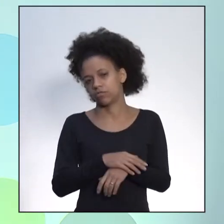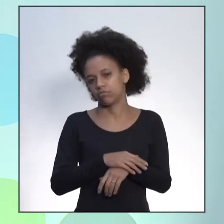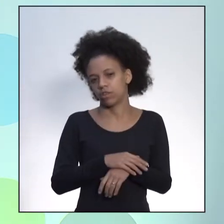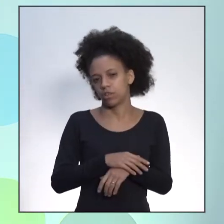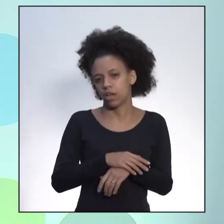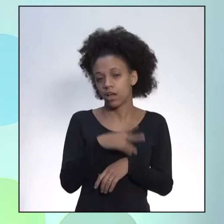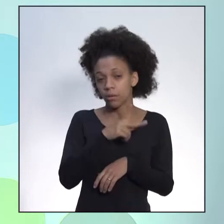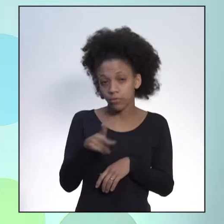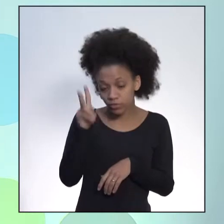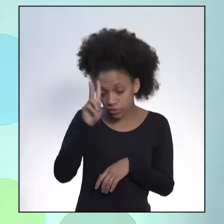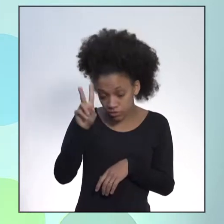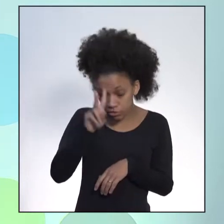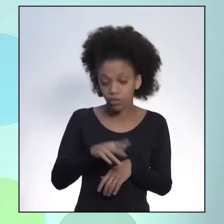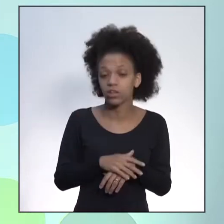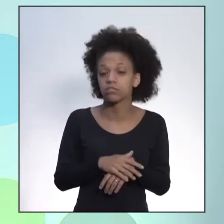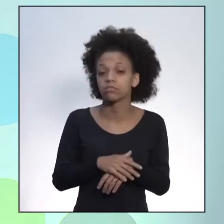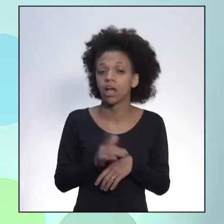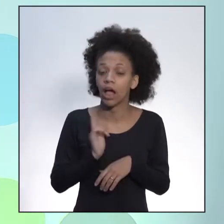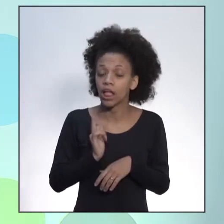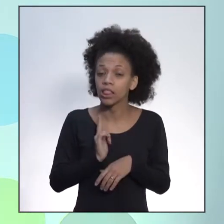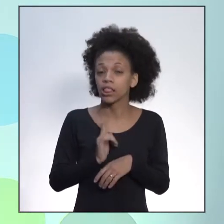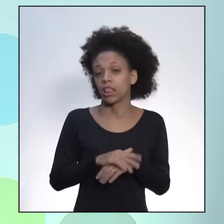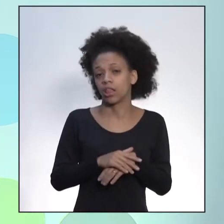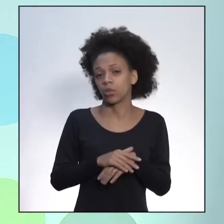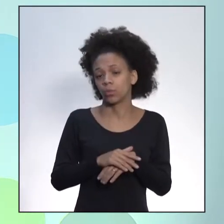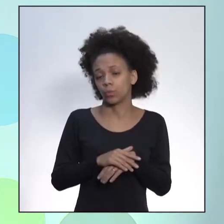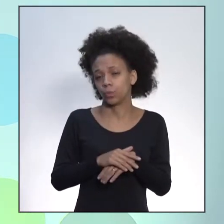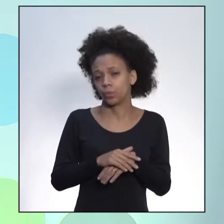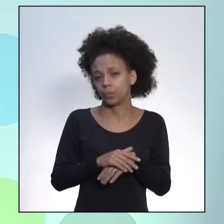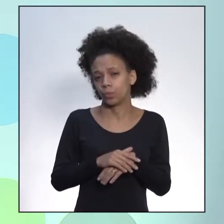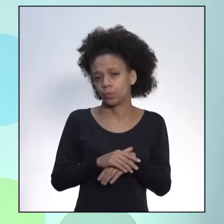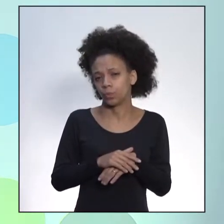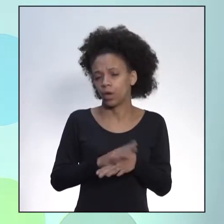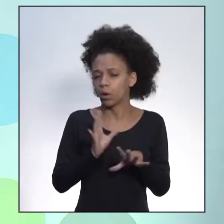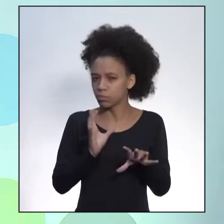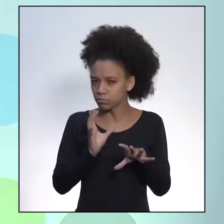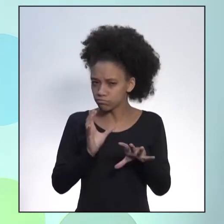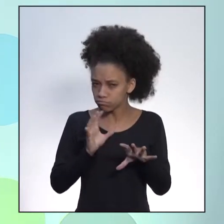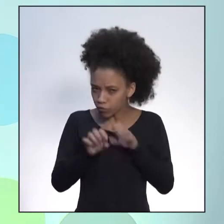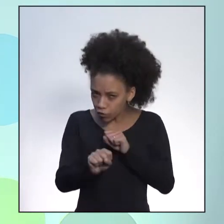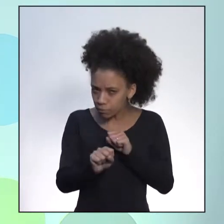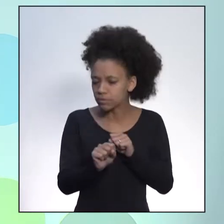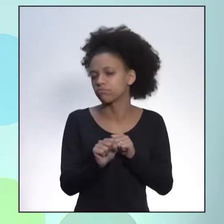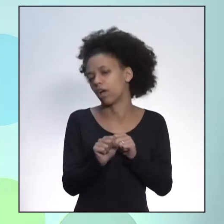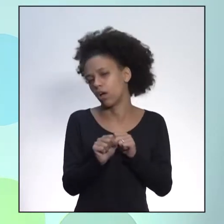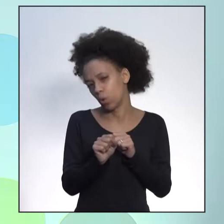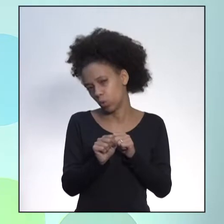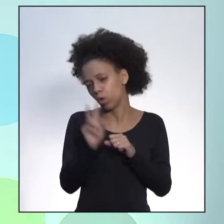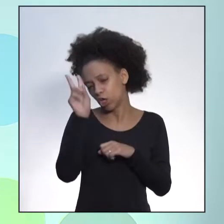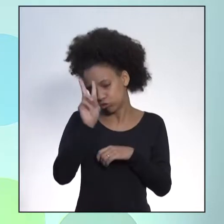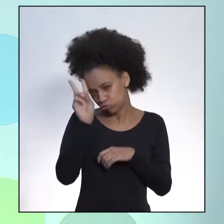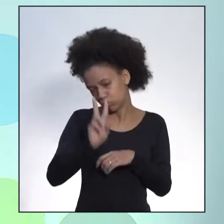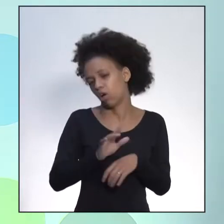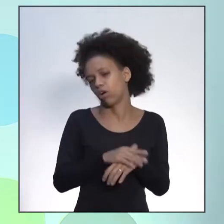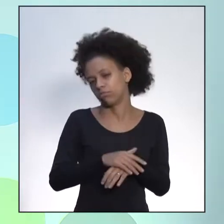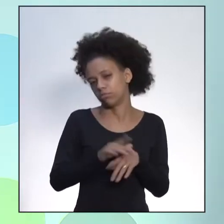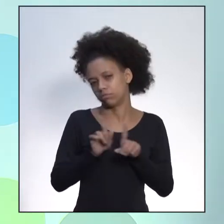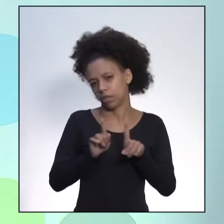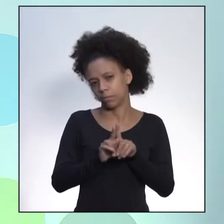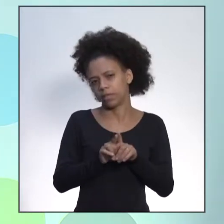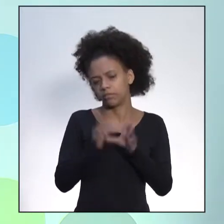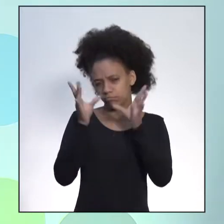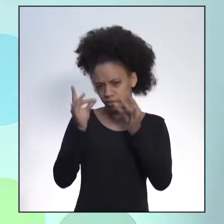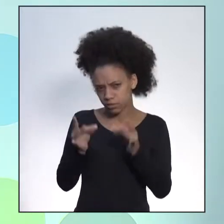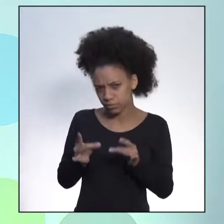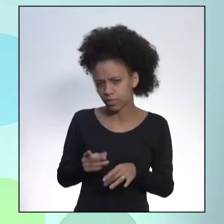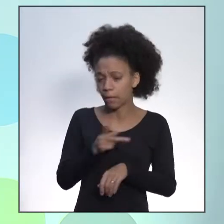História, tenho aí uma formação acadêmica de História, tenho especialização